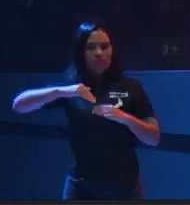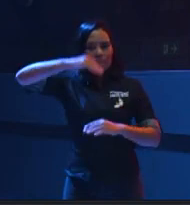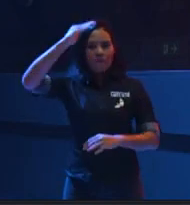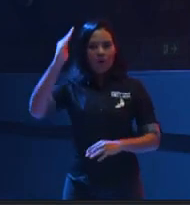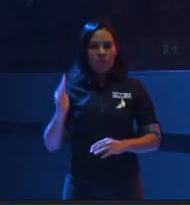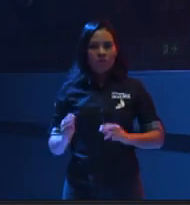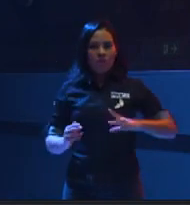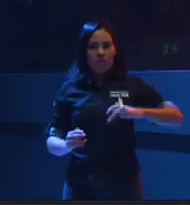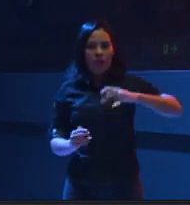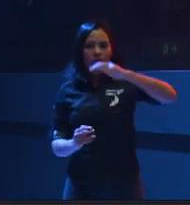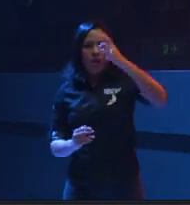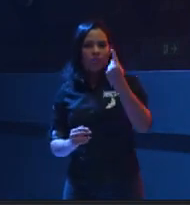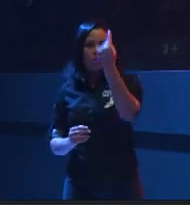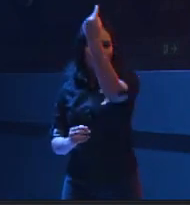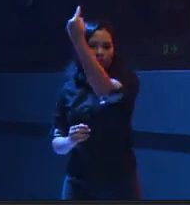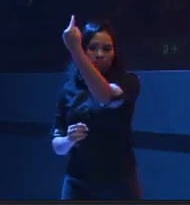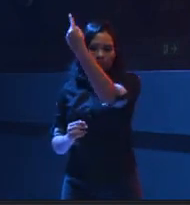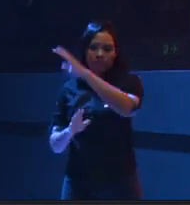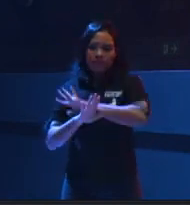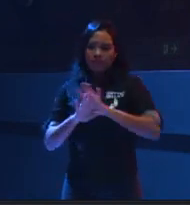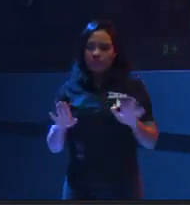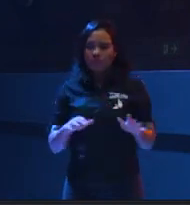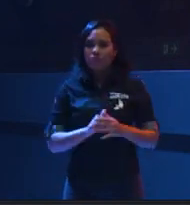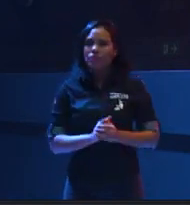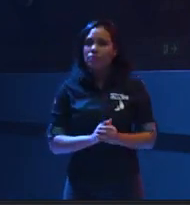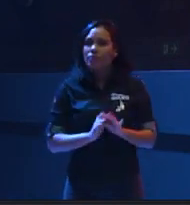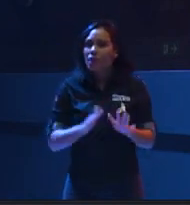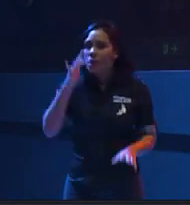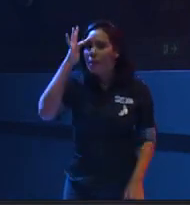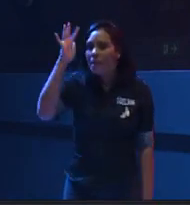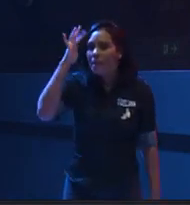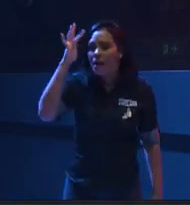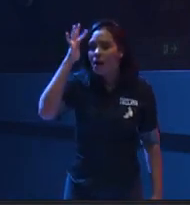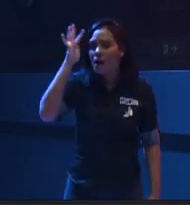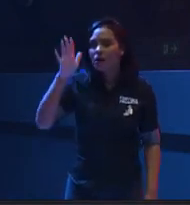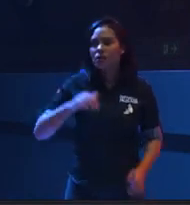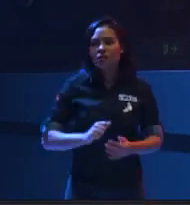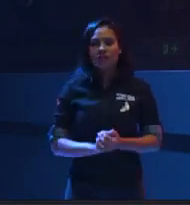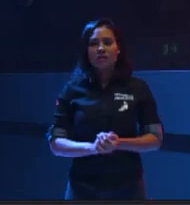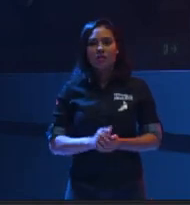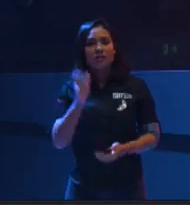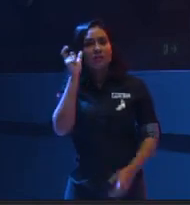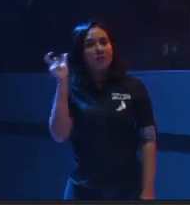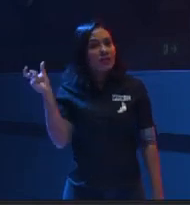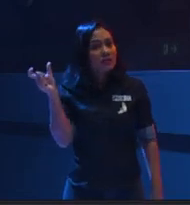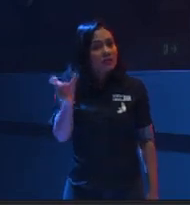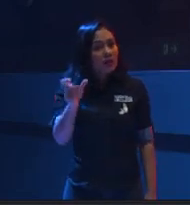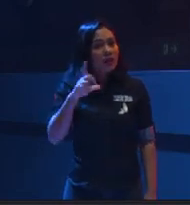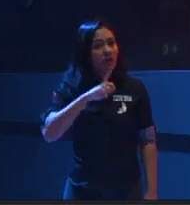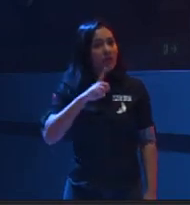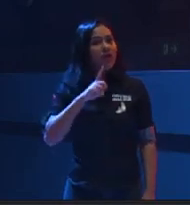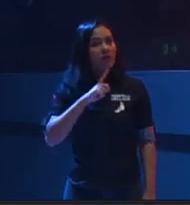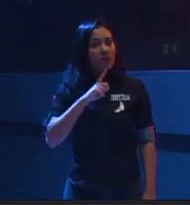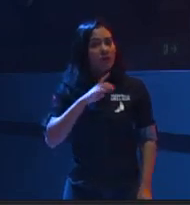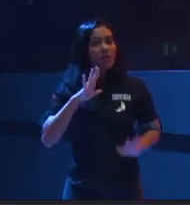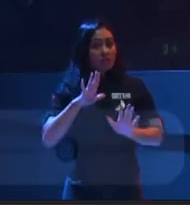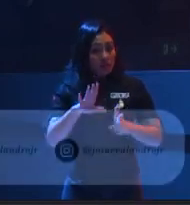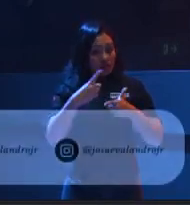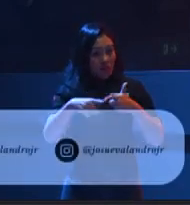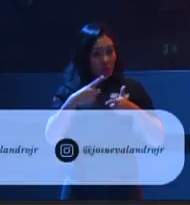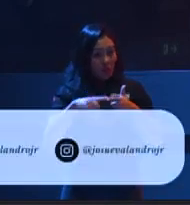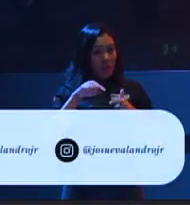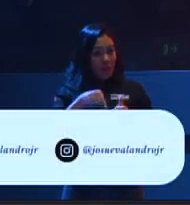monte Olha que situação Olha que momento interessante a um problema